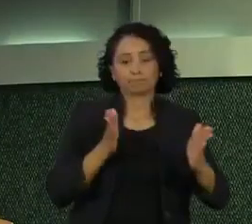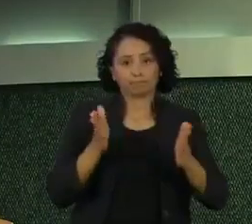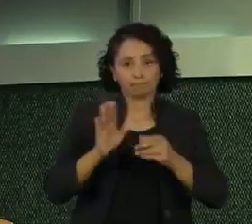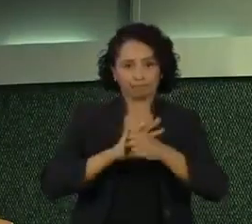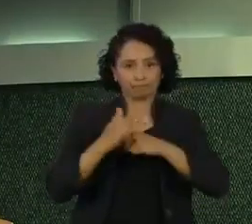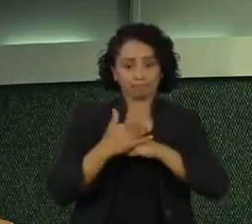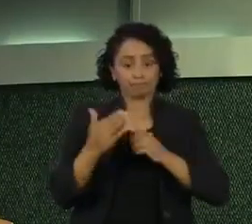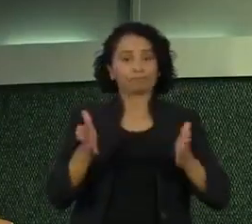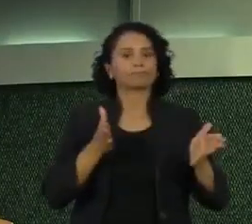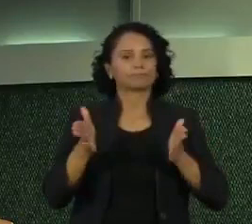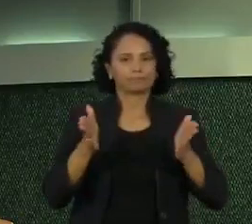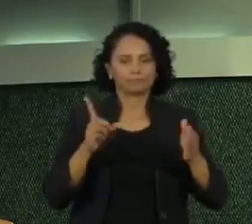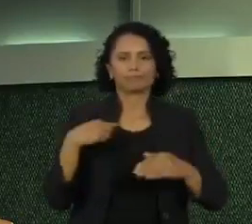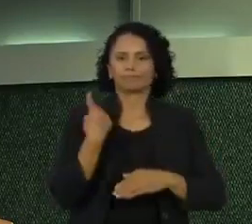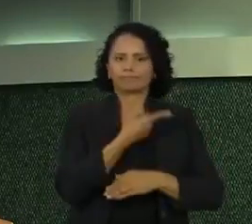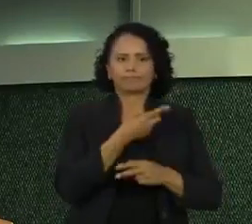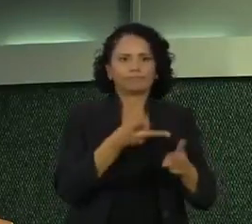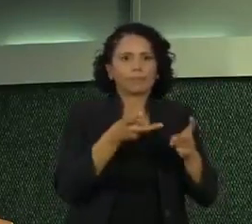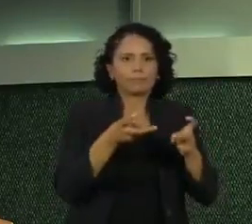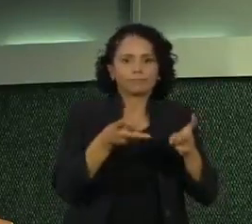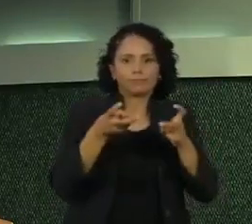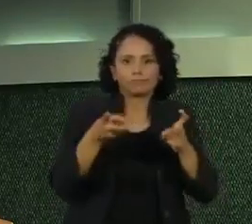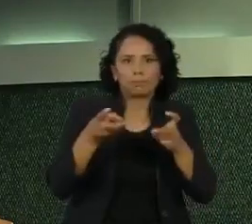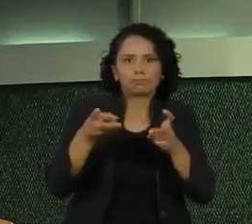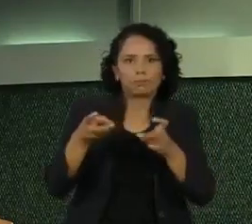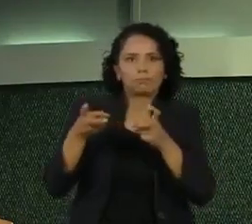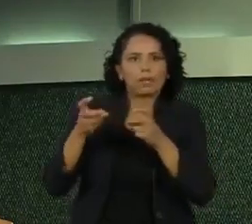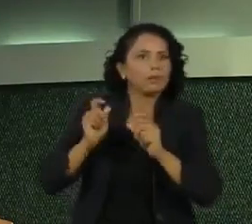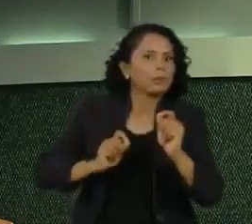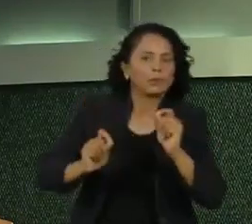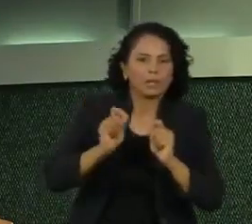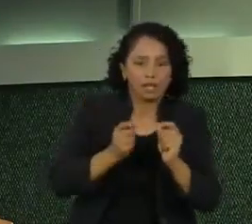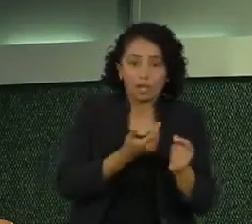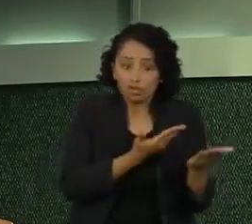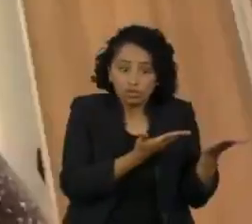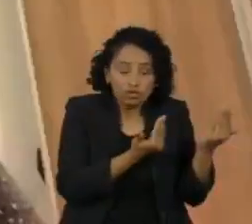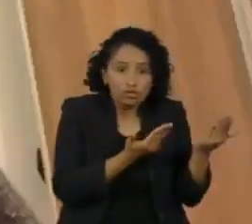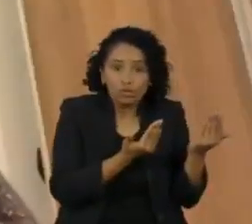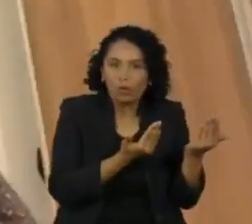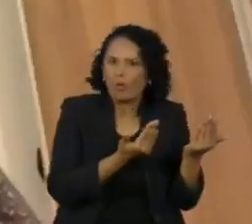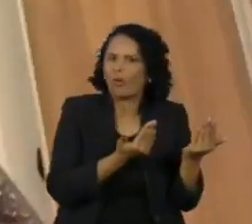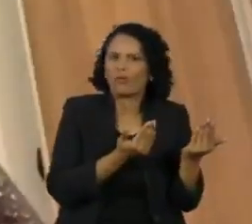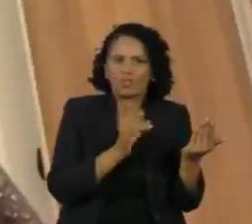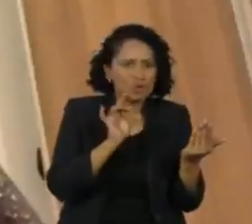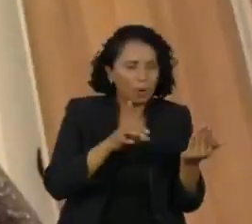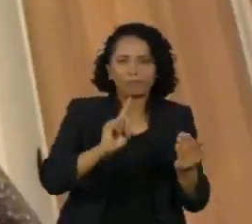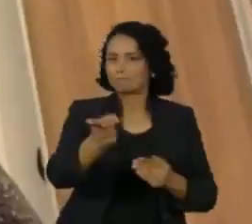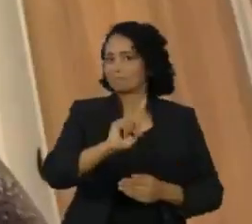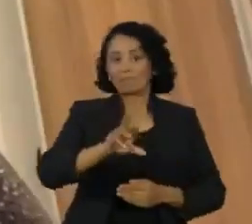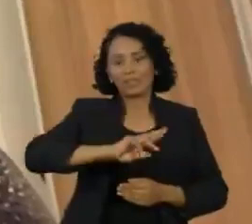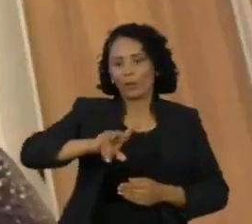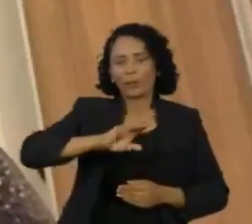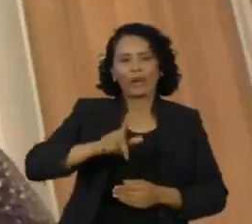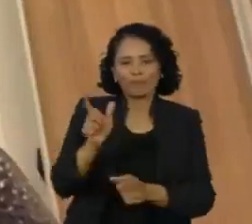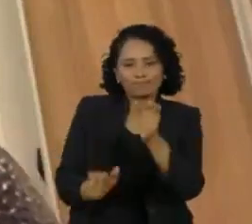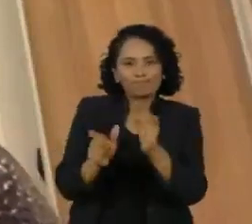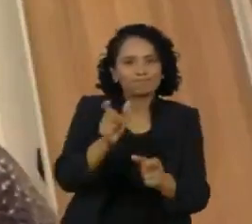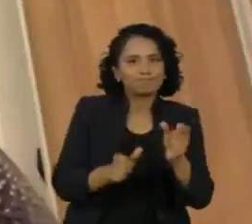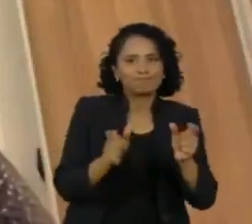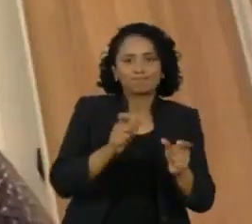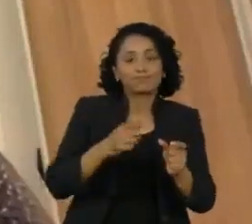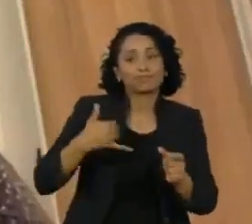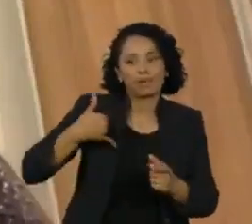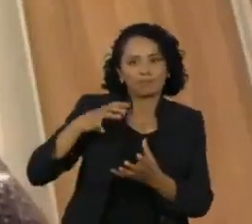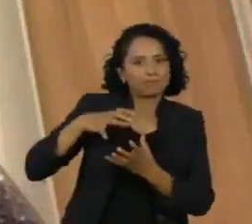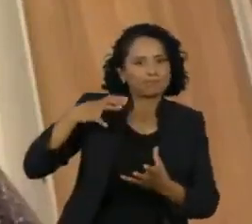um aumento do número não só de jovens, né, pessoas que não fumavam há vários anos, voltando a fumar, por estarem